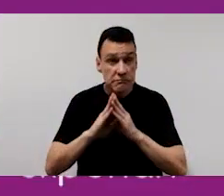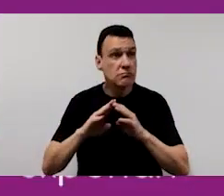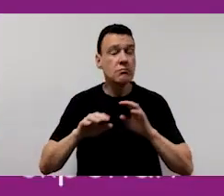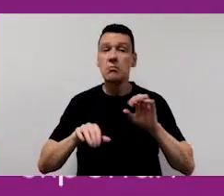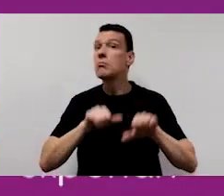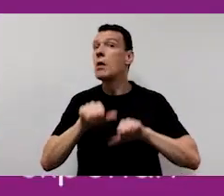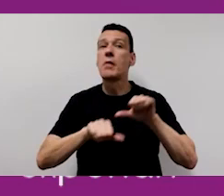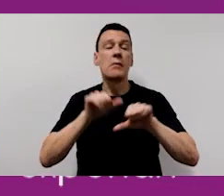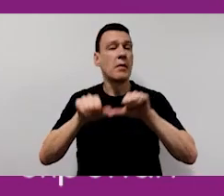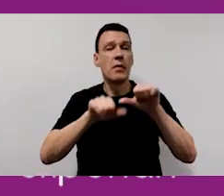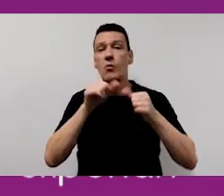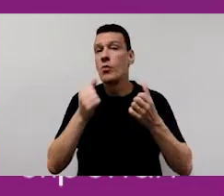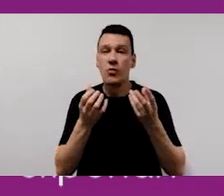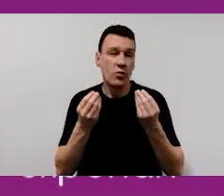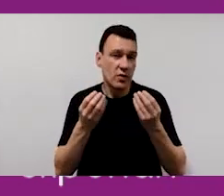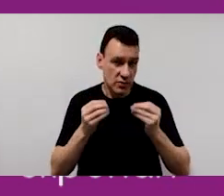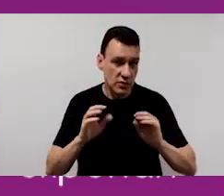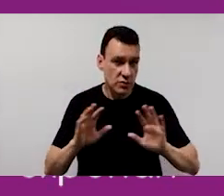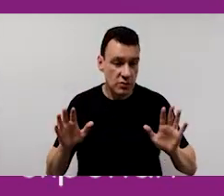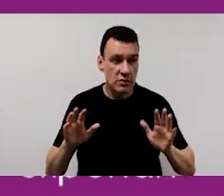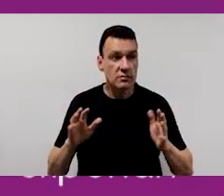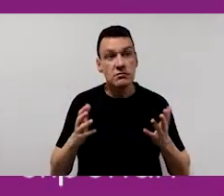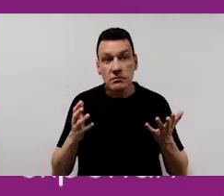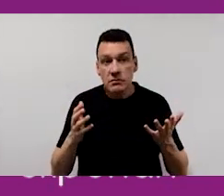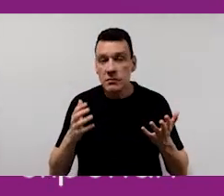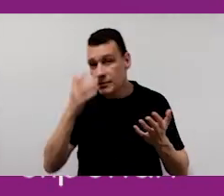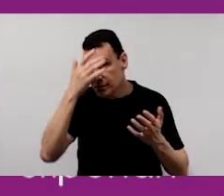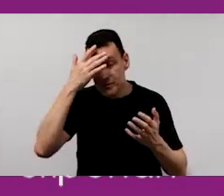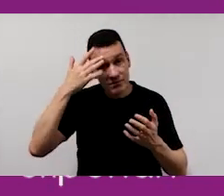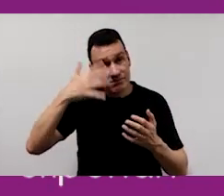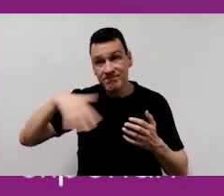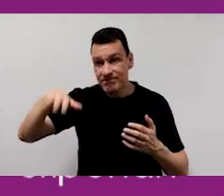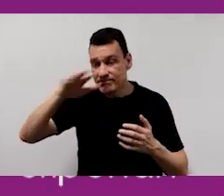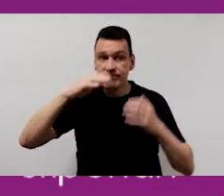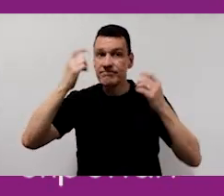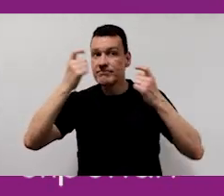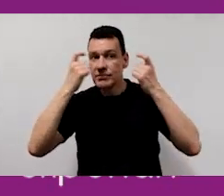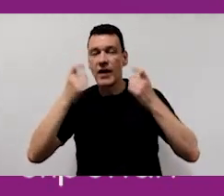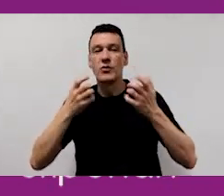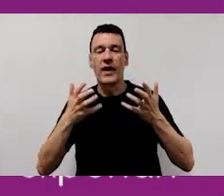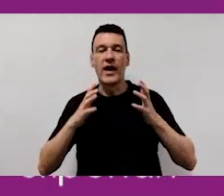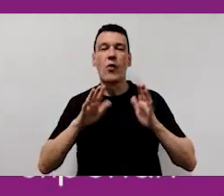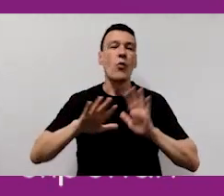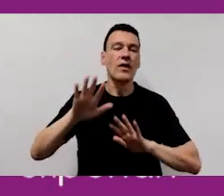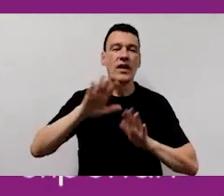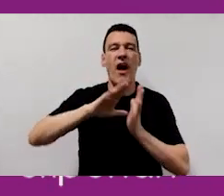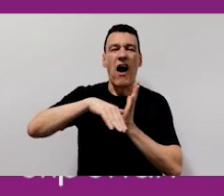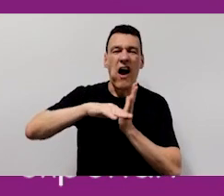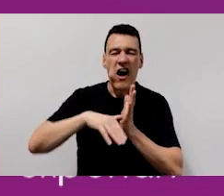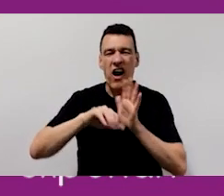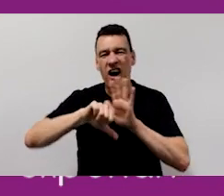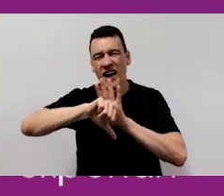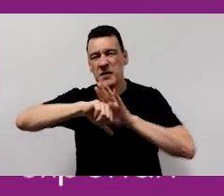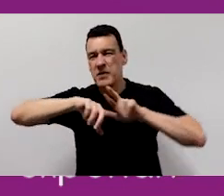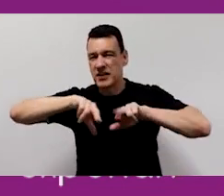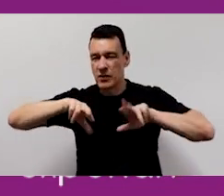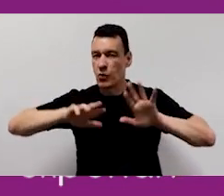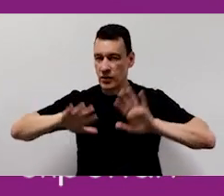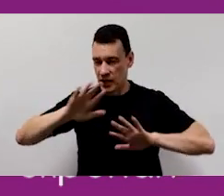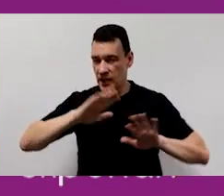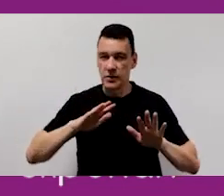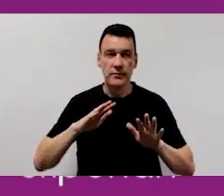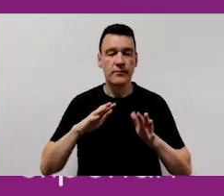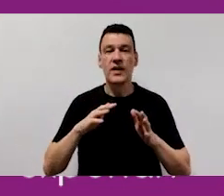estar sempre de olho na parte de autenticação e prevenção à fraude. Então, aqui com 23%, o medo de ter o celular roubado e